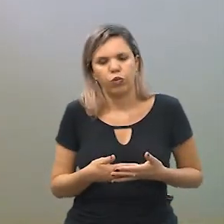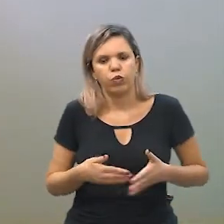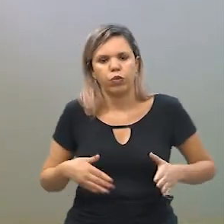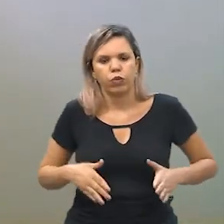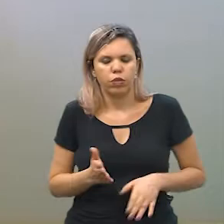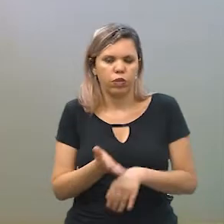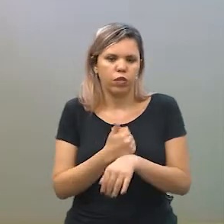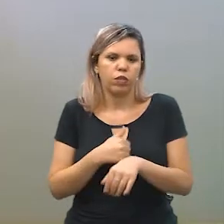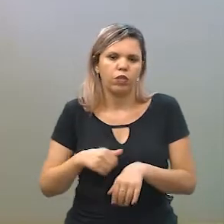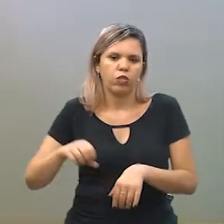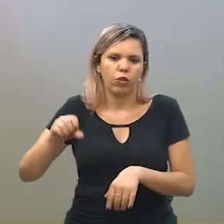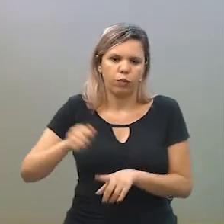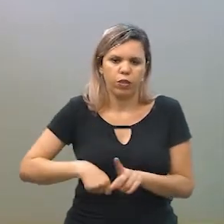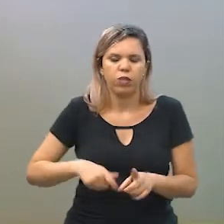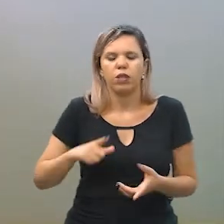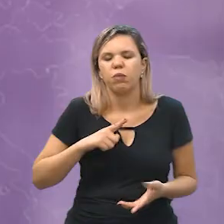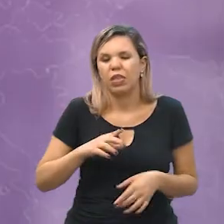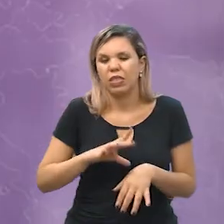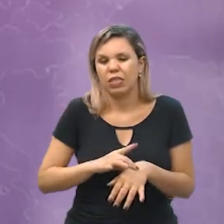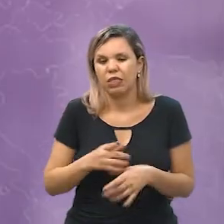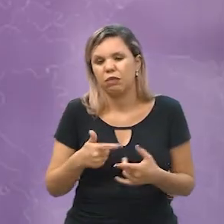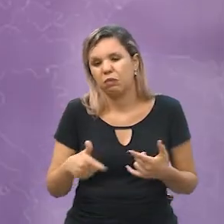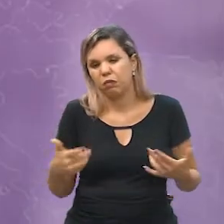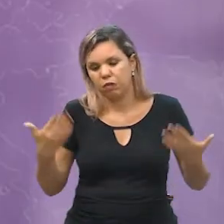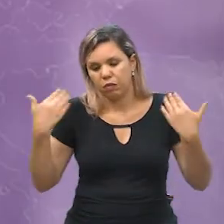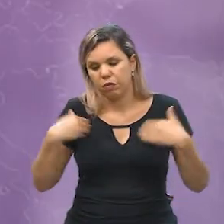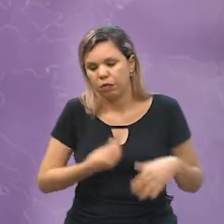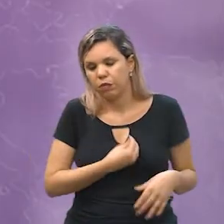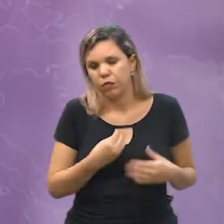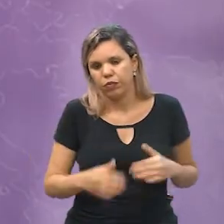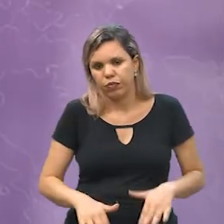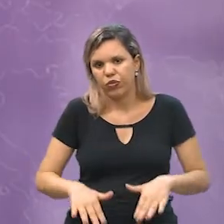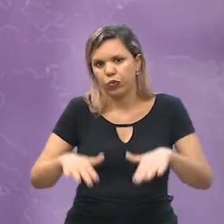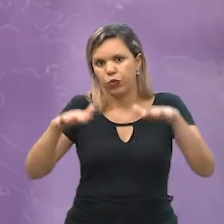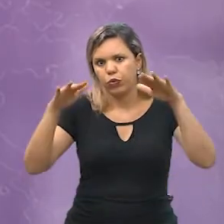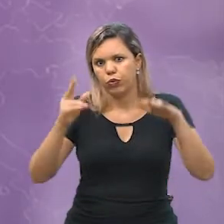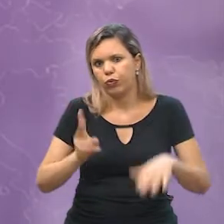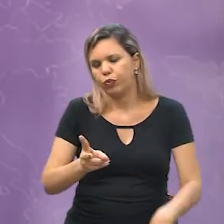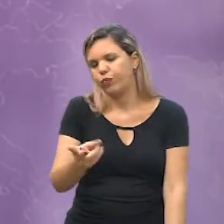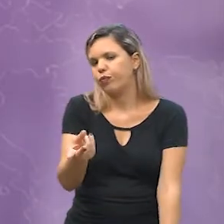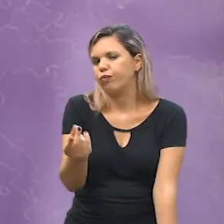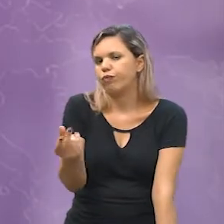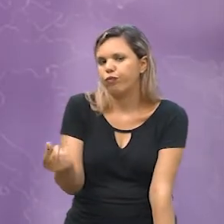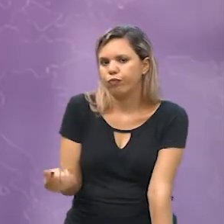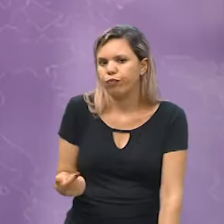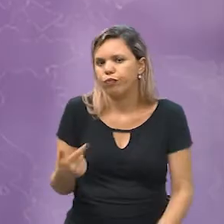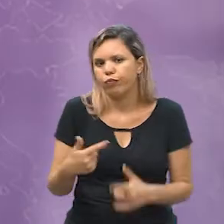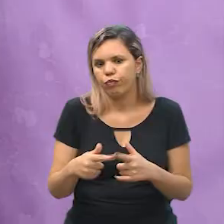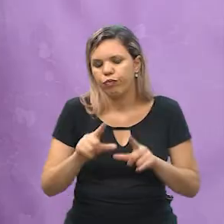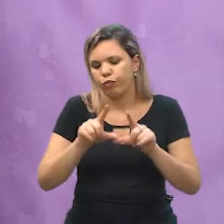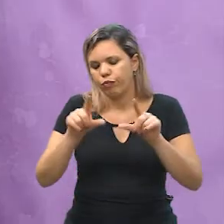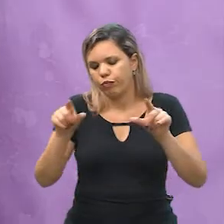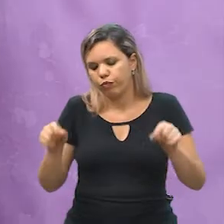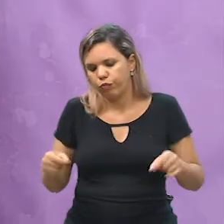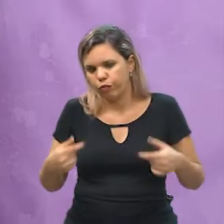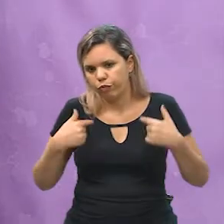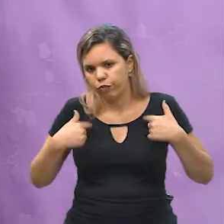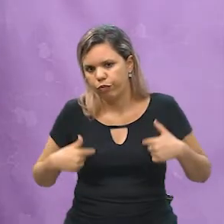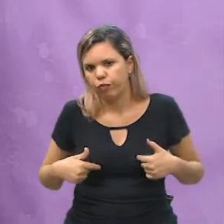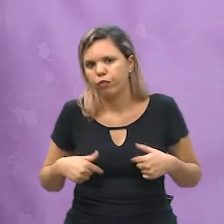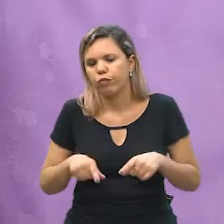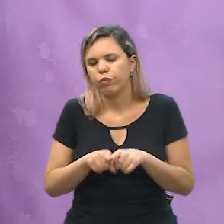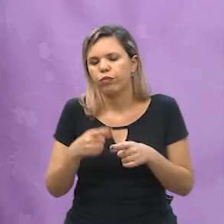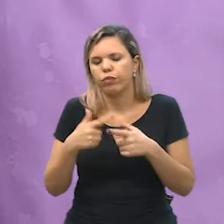podem ter sequelas na sua infância e sequelas para a vida inteira, problemas pulmonares,